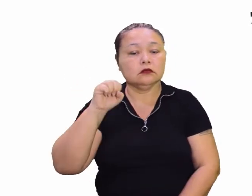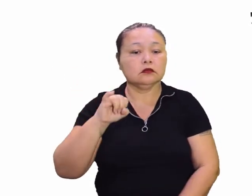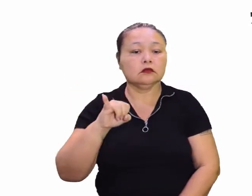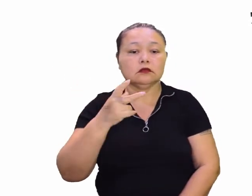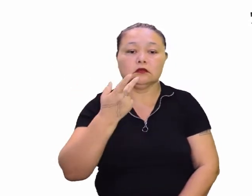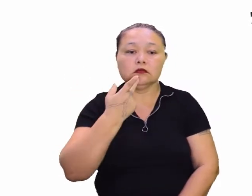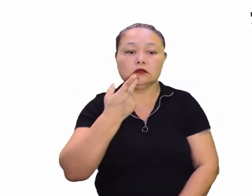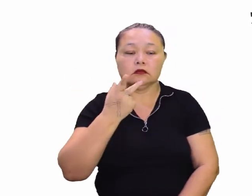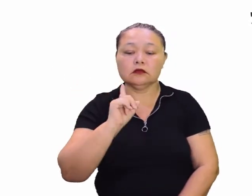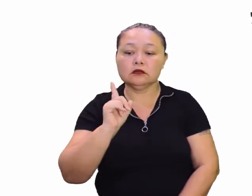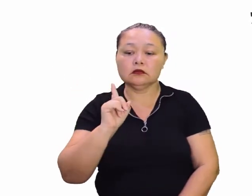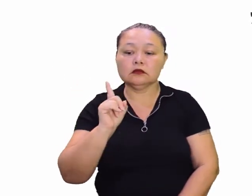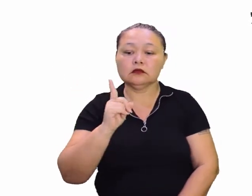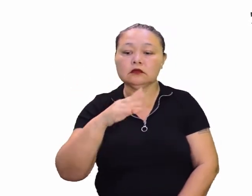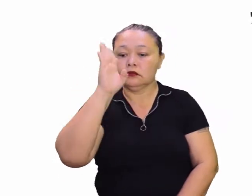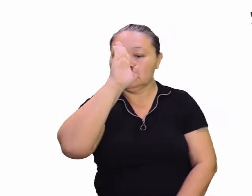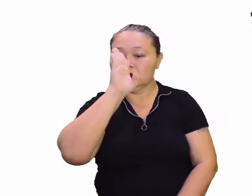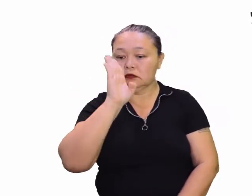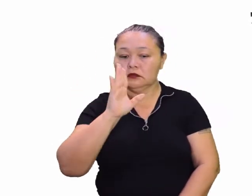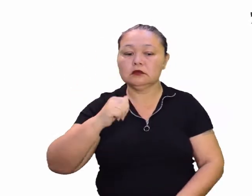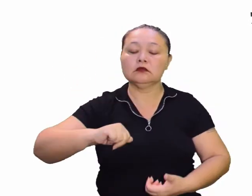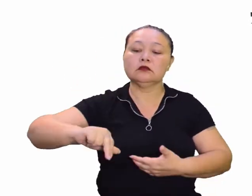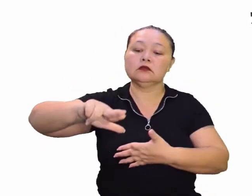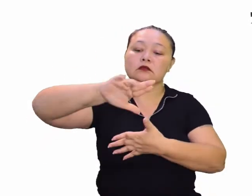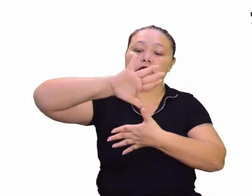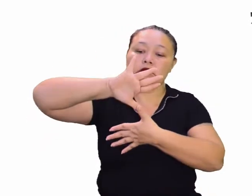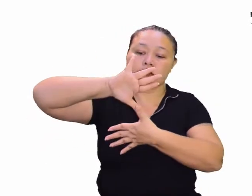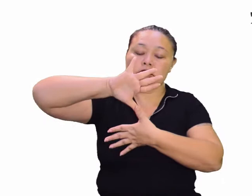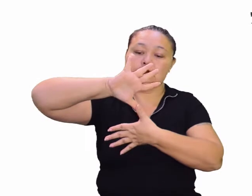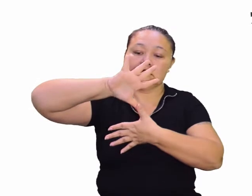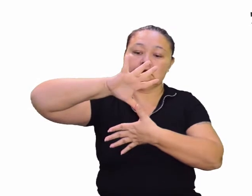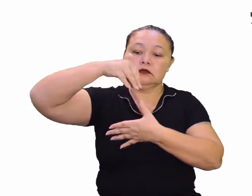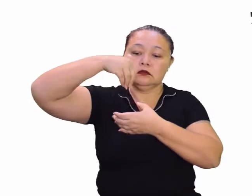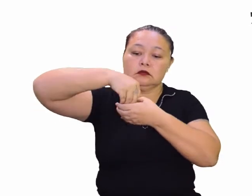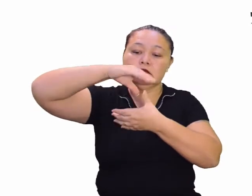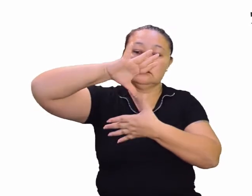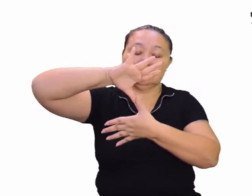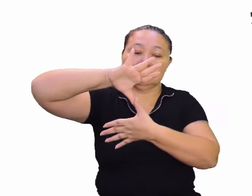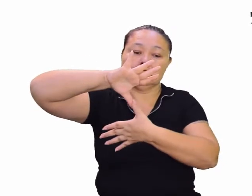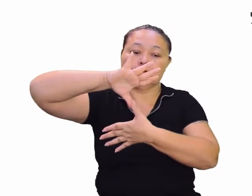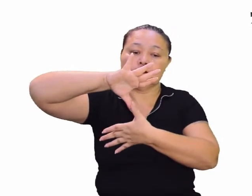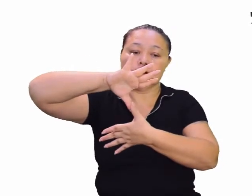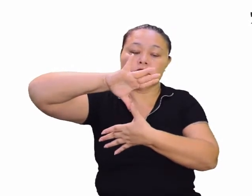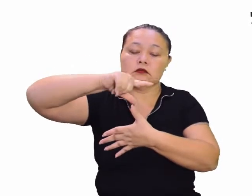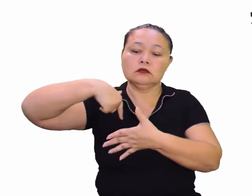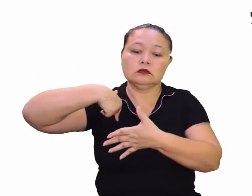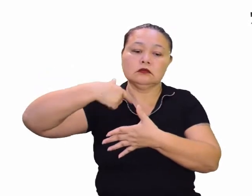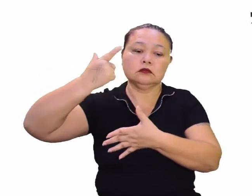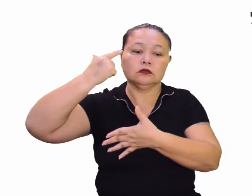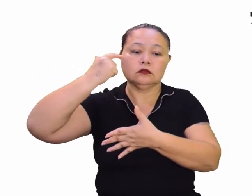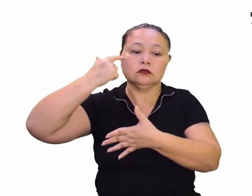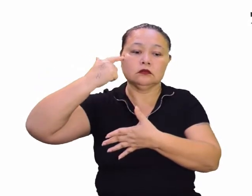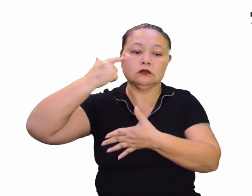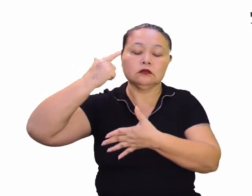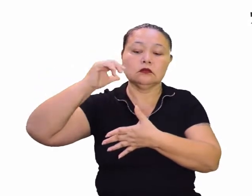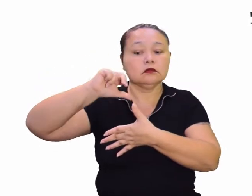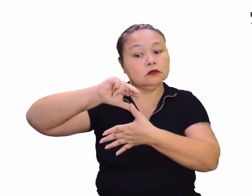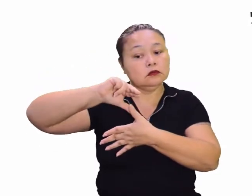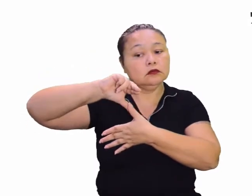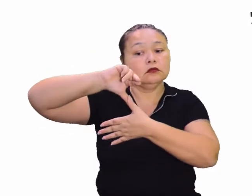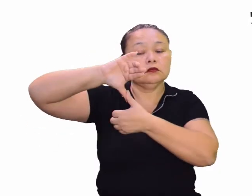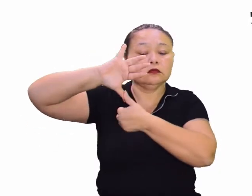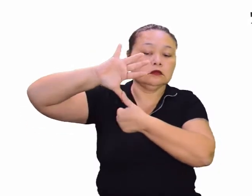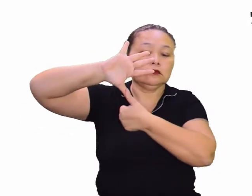se alguém falasse, o Brasil está na América, eles têm a ideia, quando se fala em América, pensa que é a América do Norte,